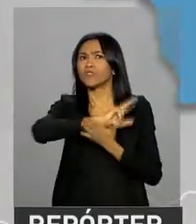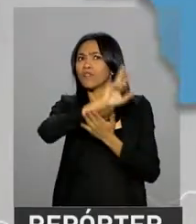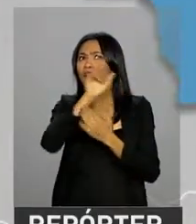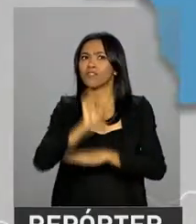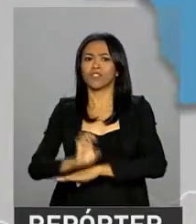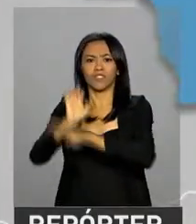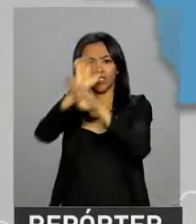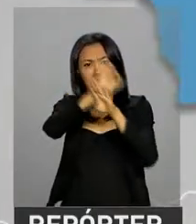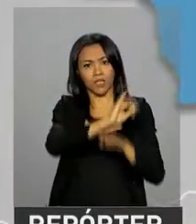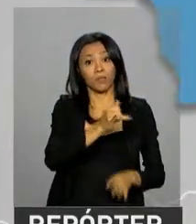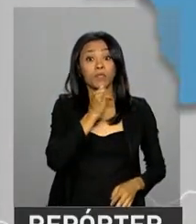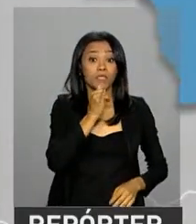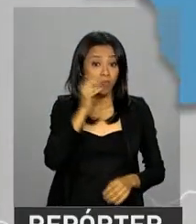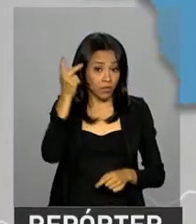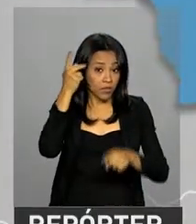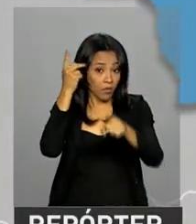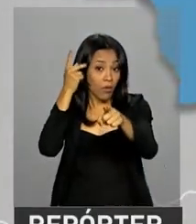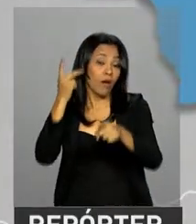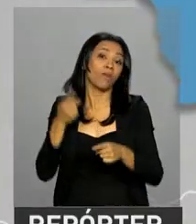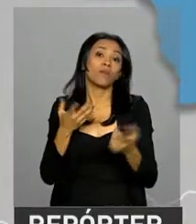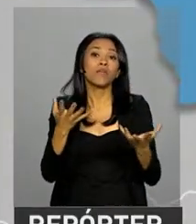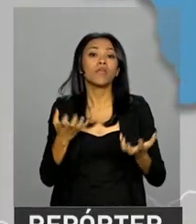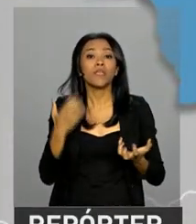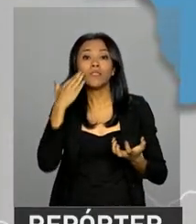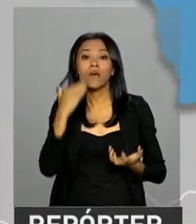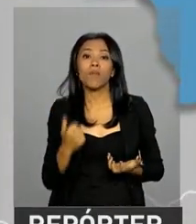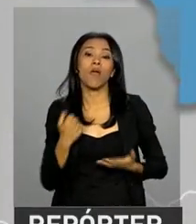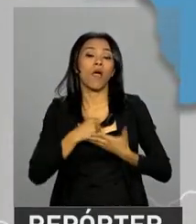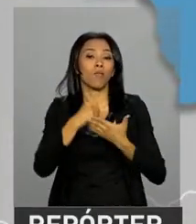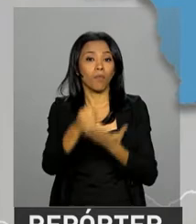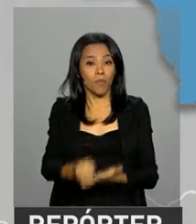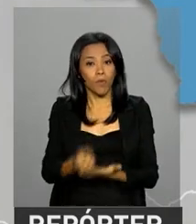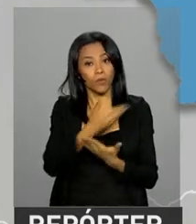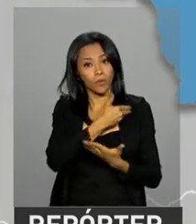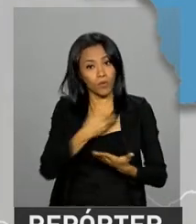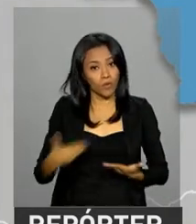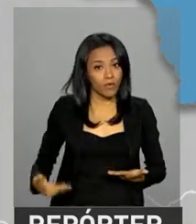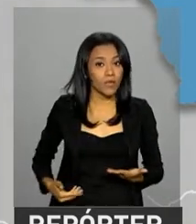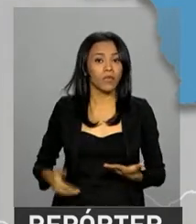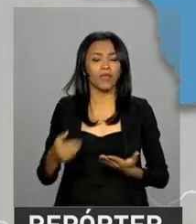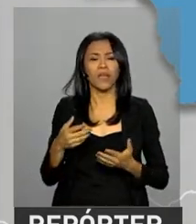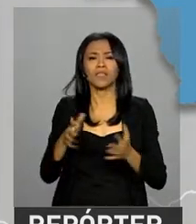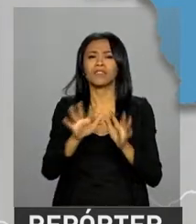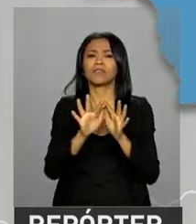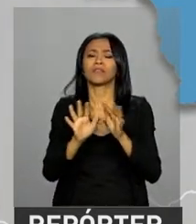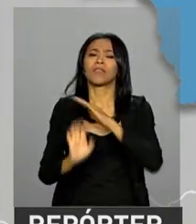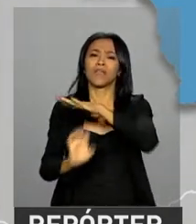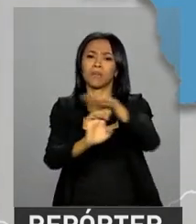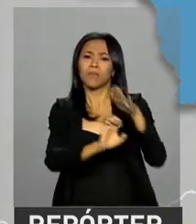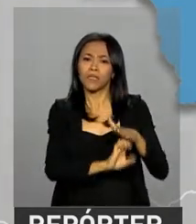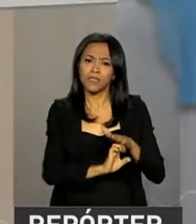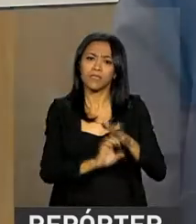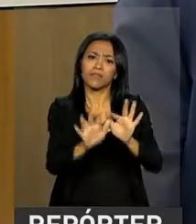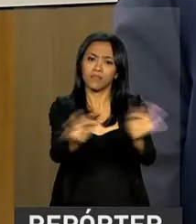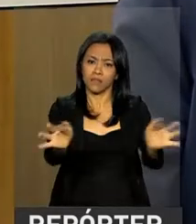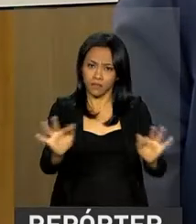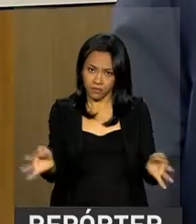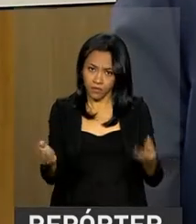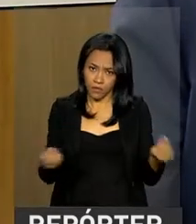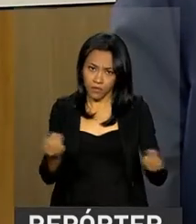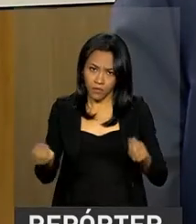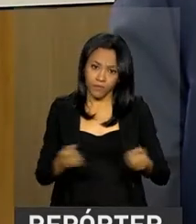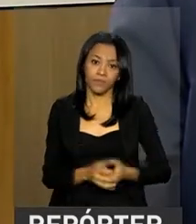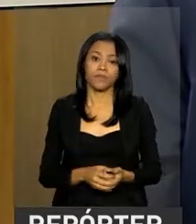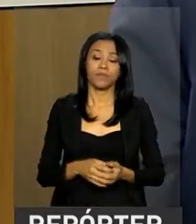são paulo por exemplo em saber do apoio do governo aos pequenos empreendedores o importante para o